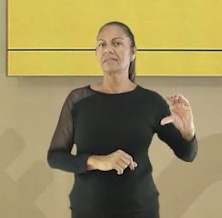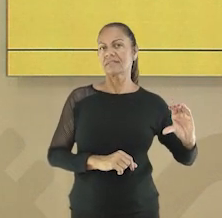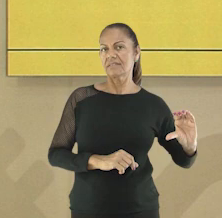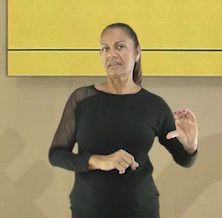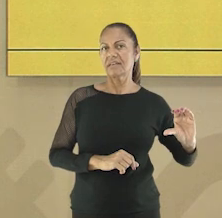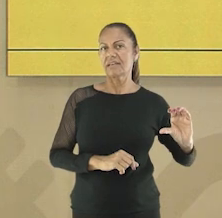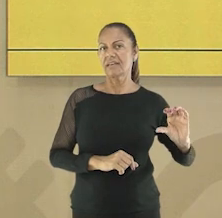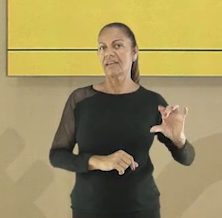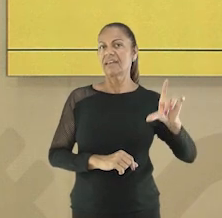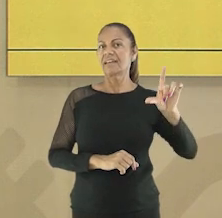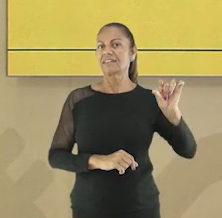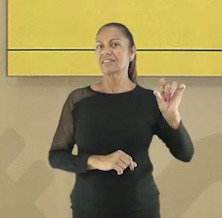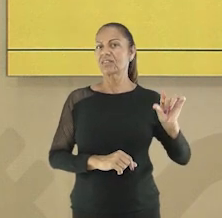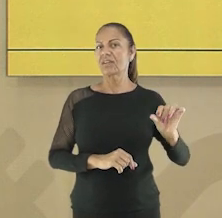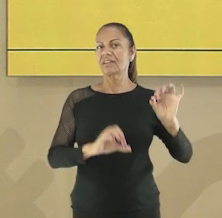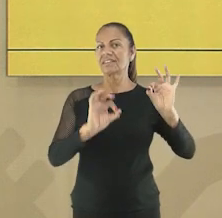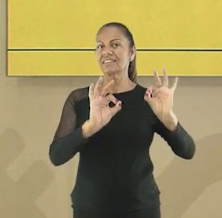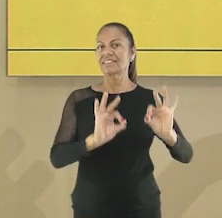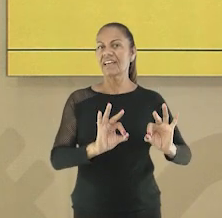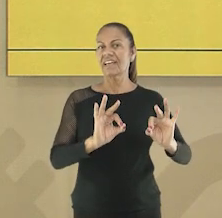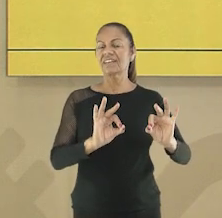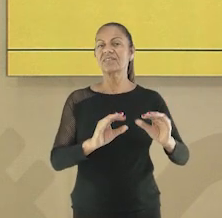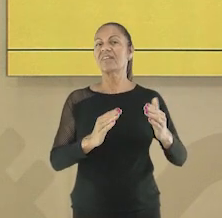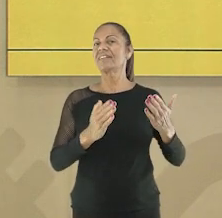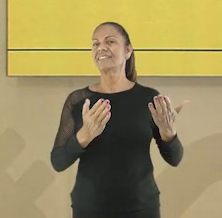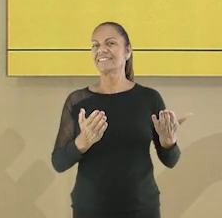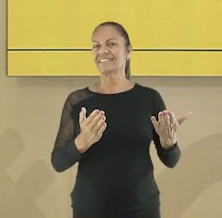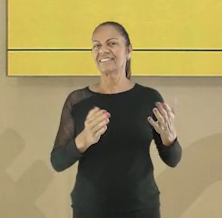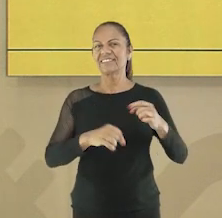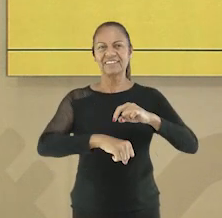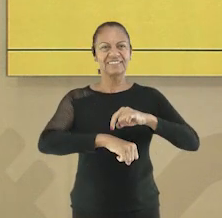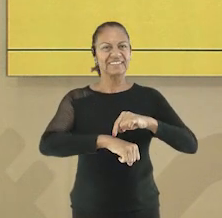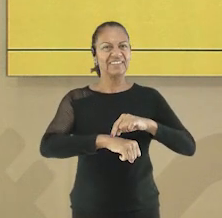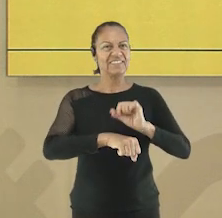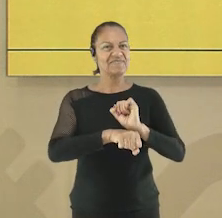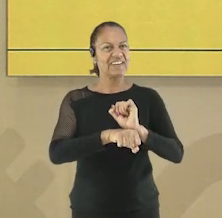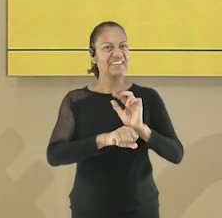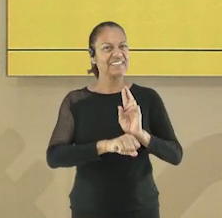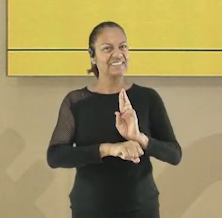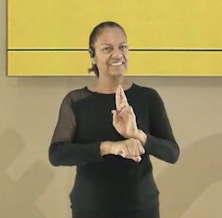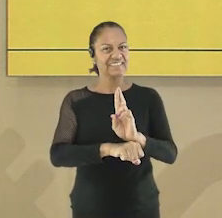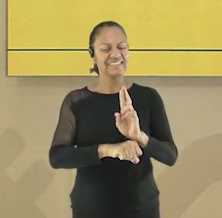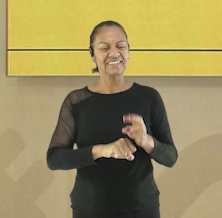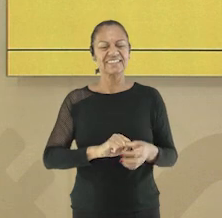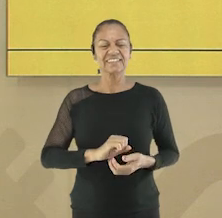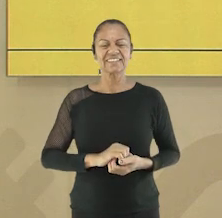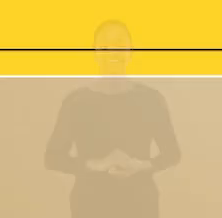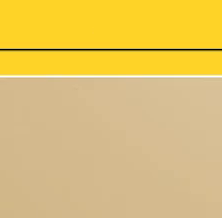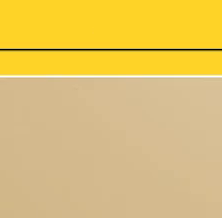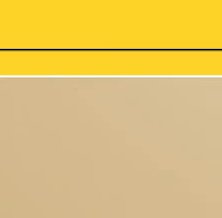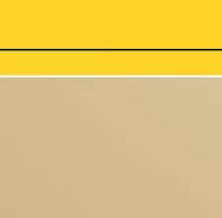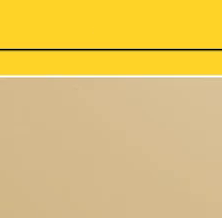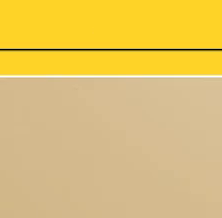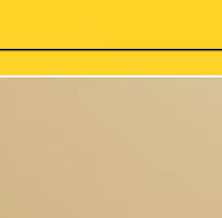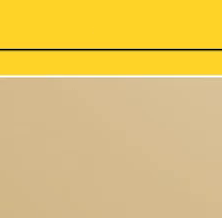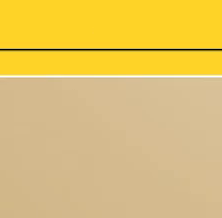Letra B, ênclise. Ou letra C, mesóclise. Tempo para vocês.